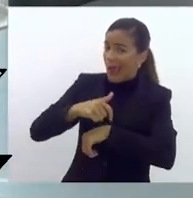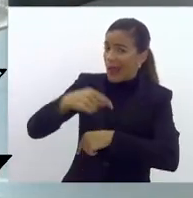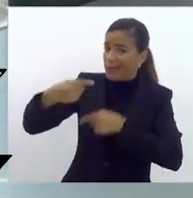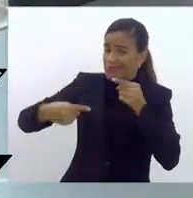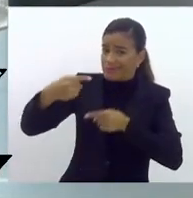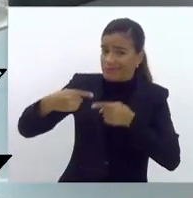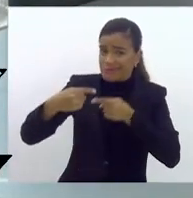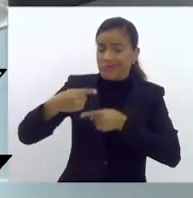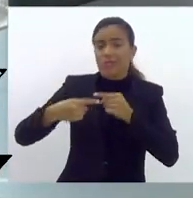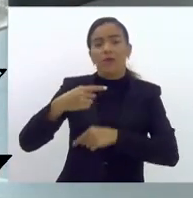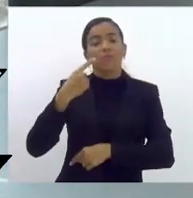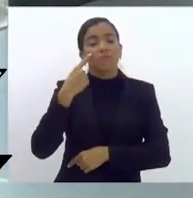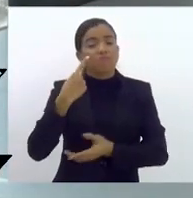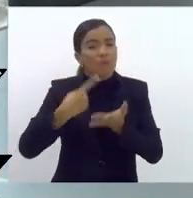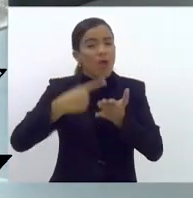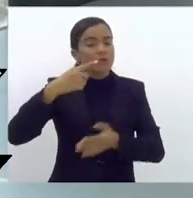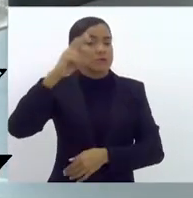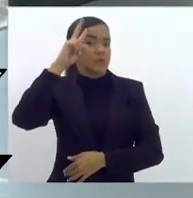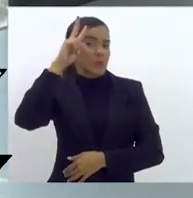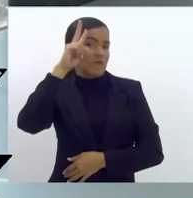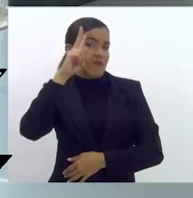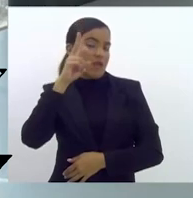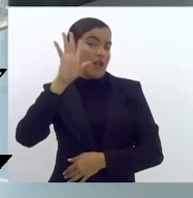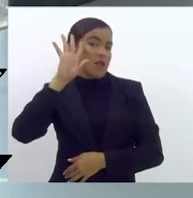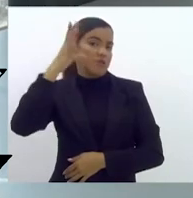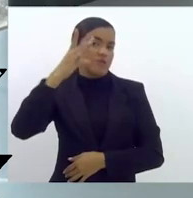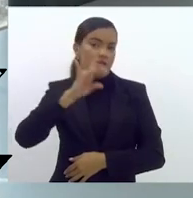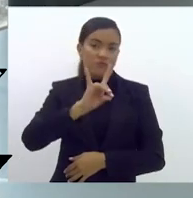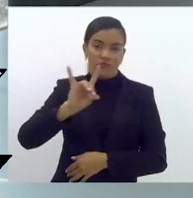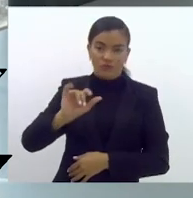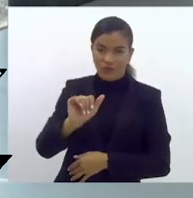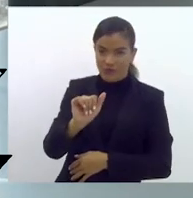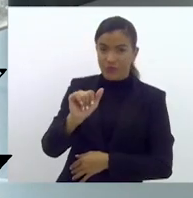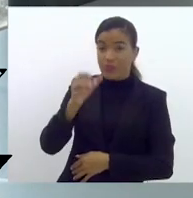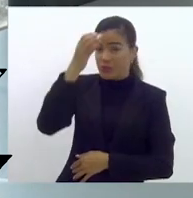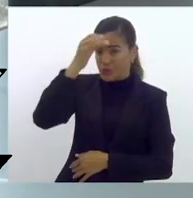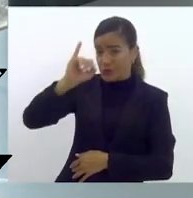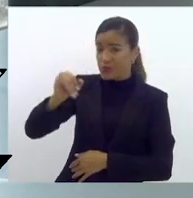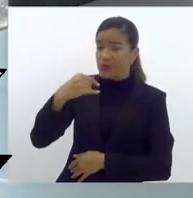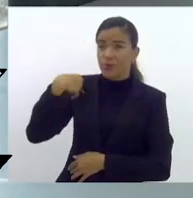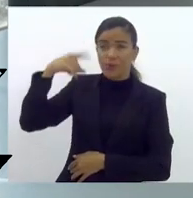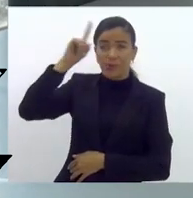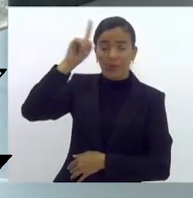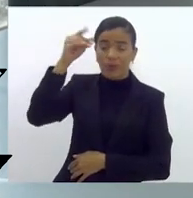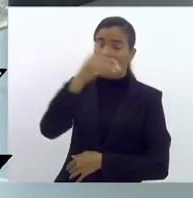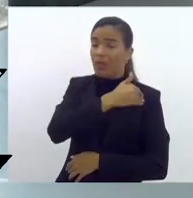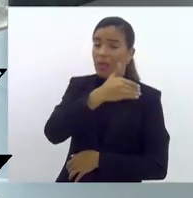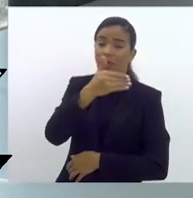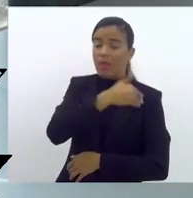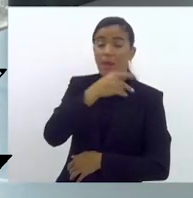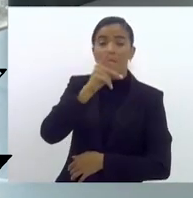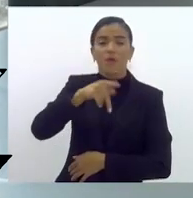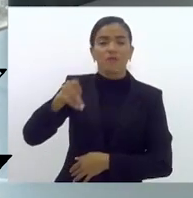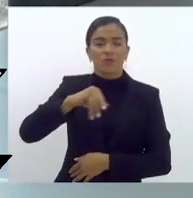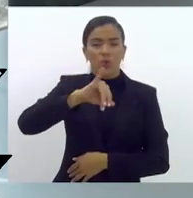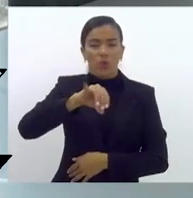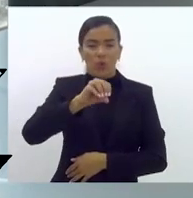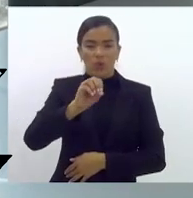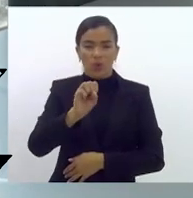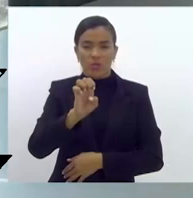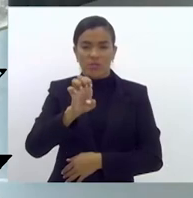ficamos na segunda-feira definir uma data para que possamos fazer a tia junto e me cobrado isso e o deputado do professor Josemar também